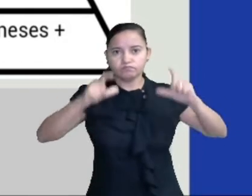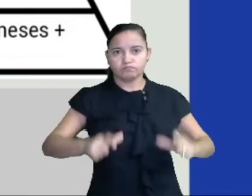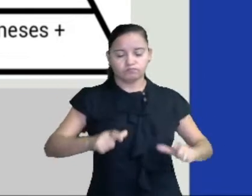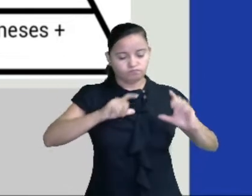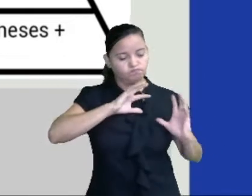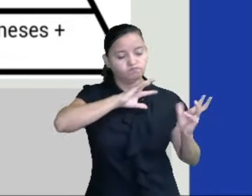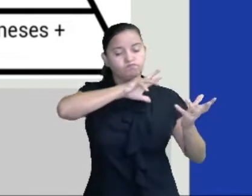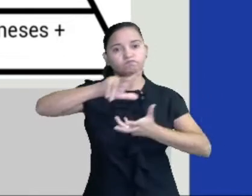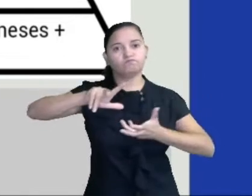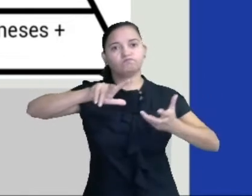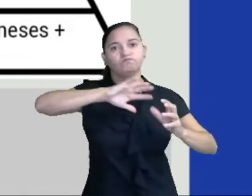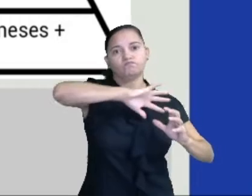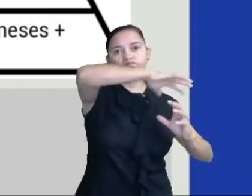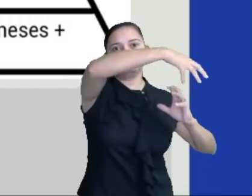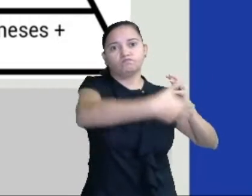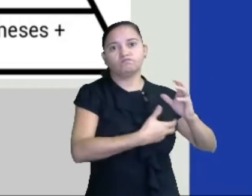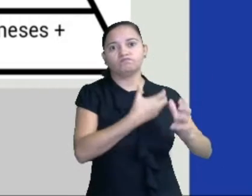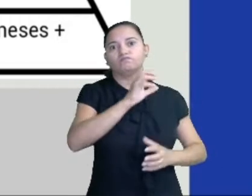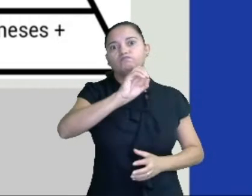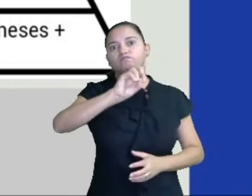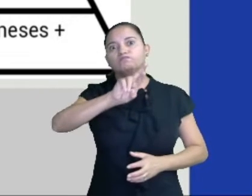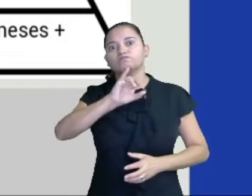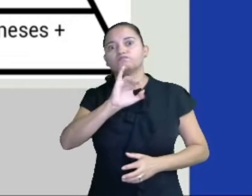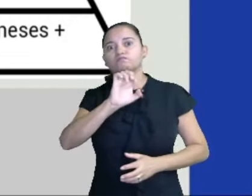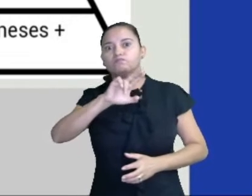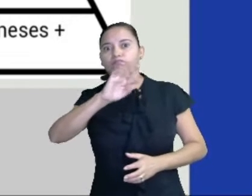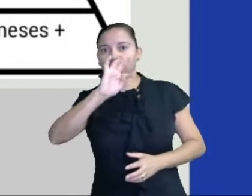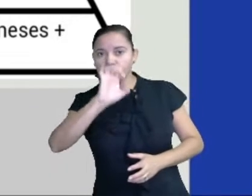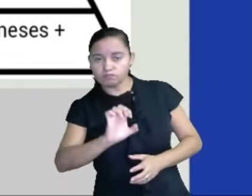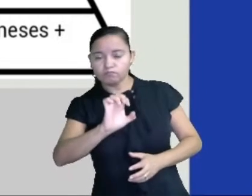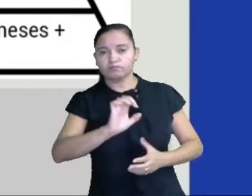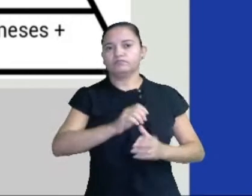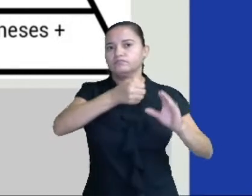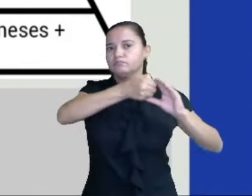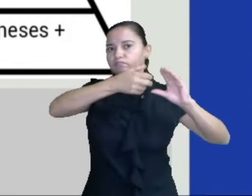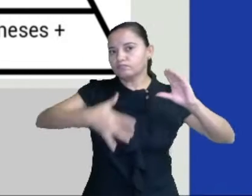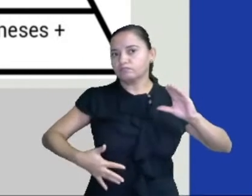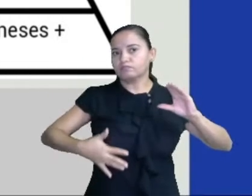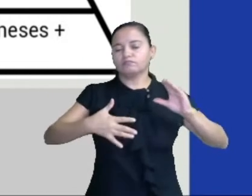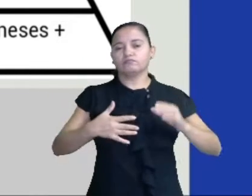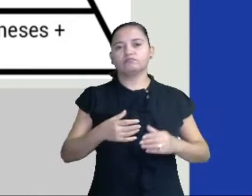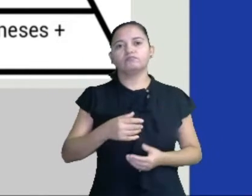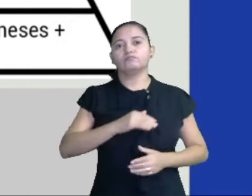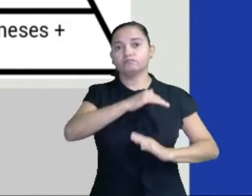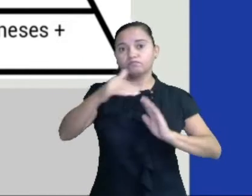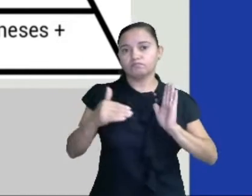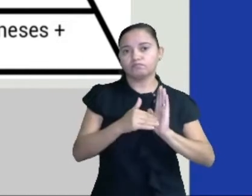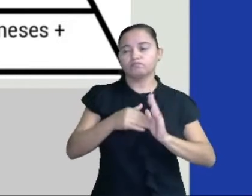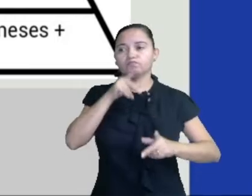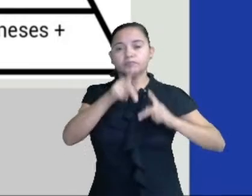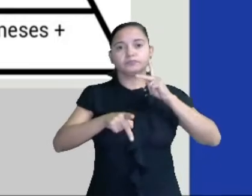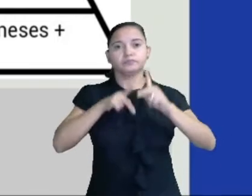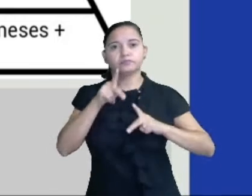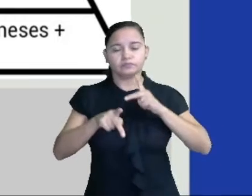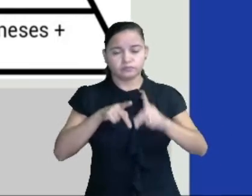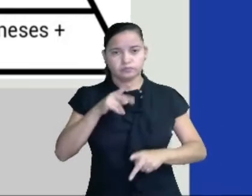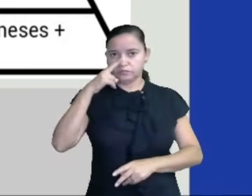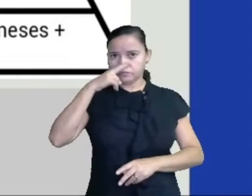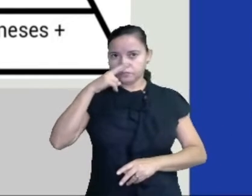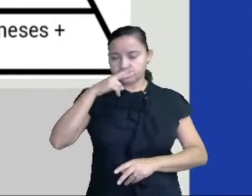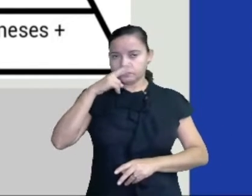Então, a gente já viu o que é. Agora vamos ver a quem se refere essa denominação